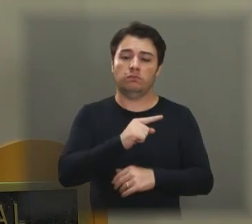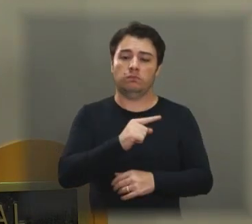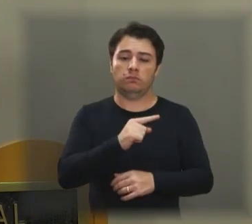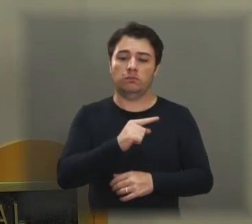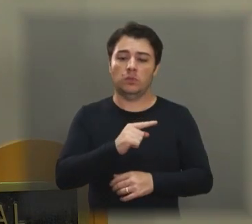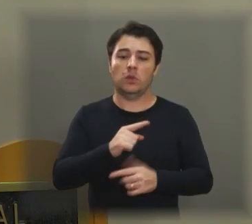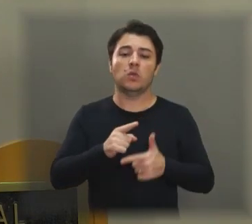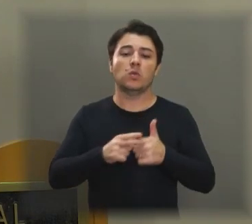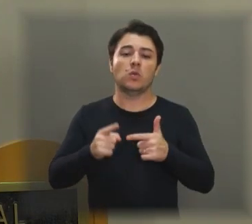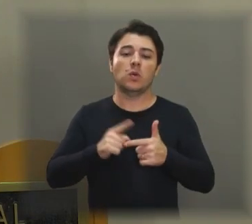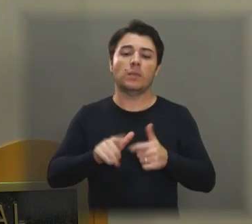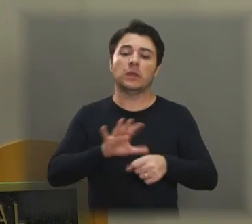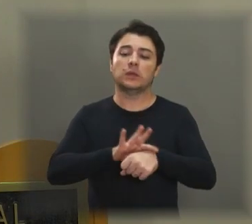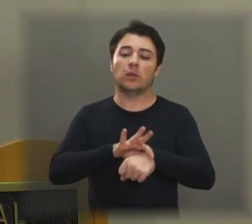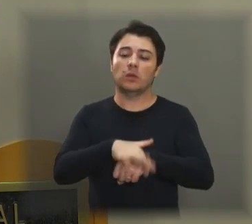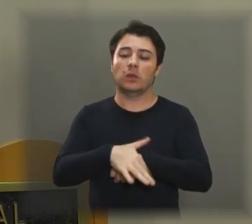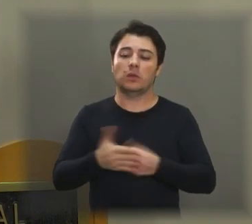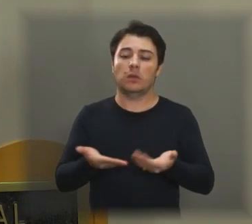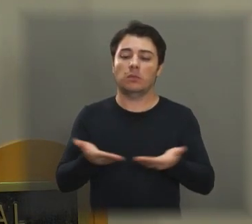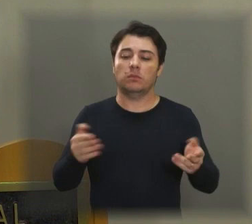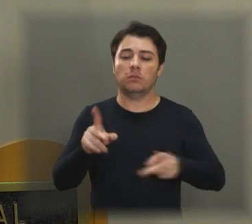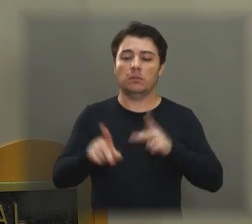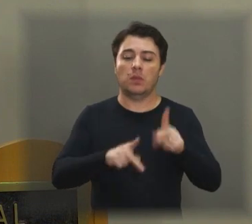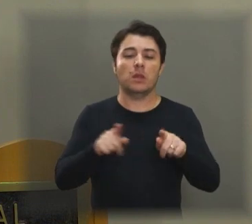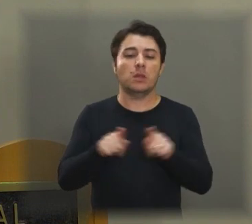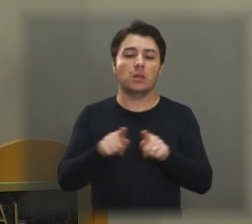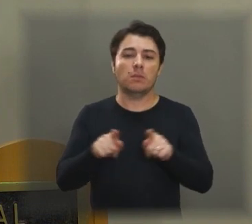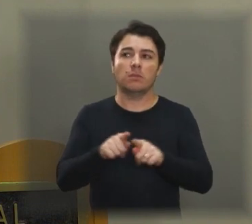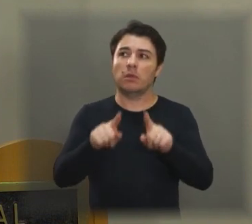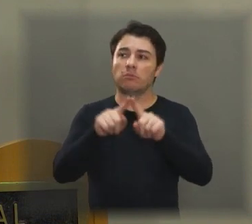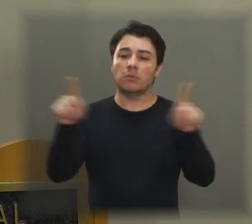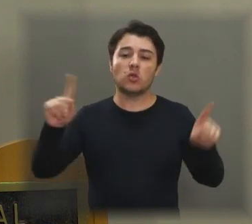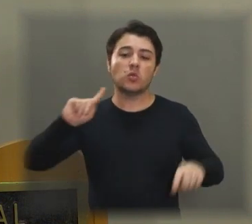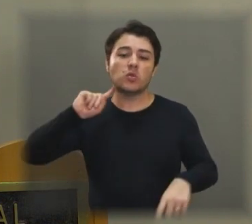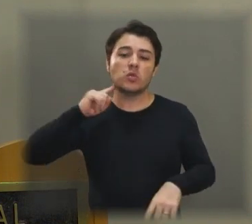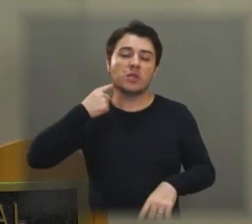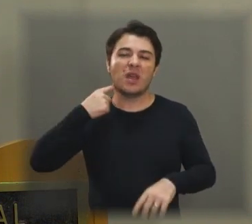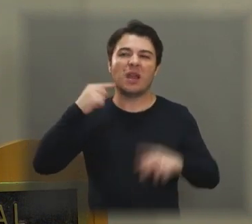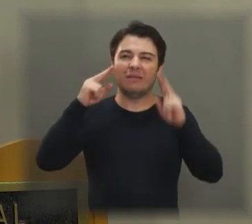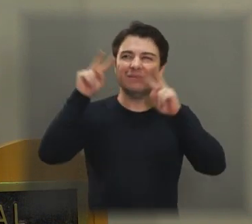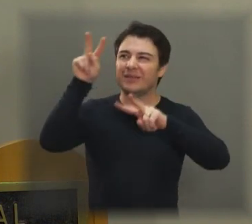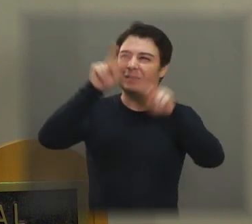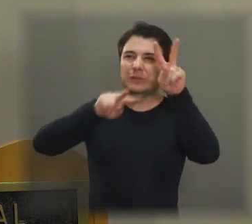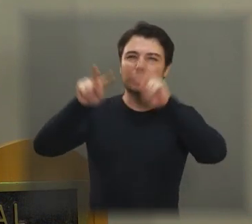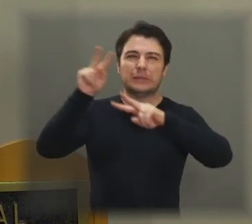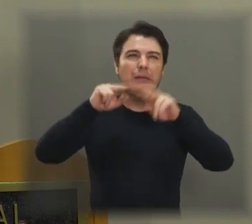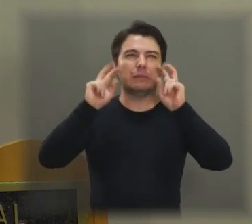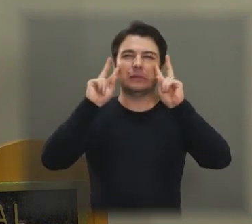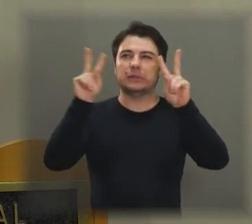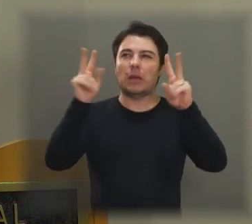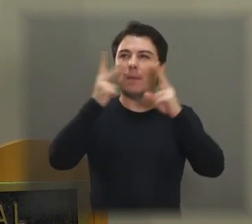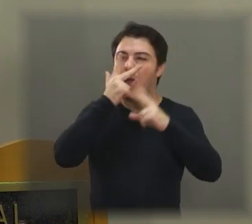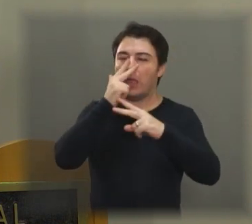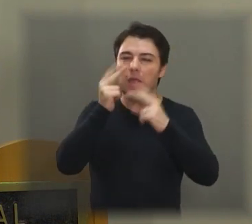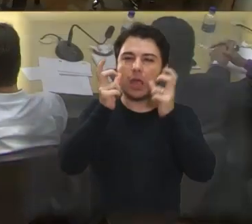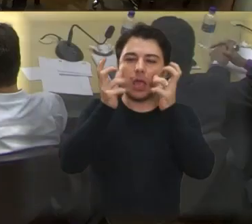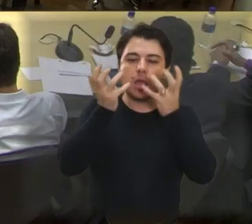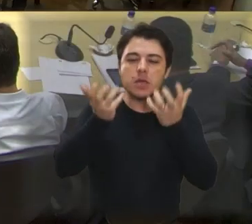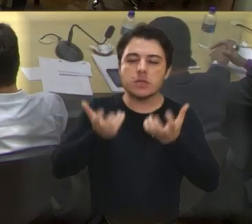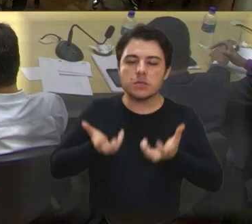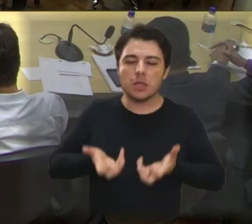quanto à segurança da população EA poluição visual inclusive que isso acarreta como se fosse um